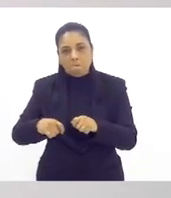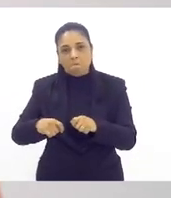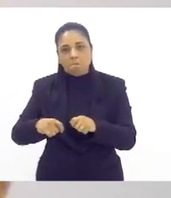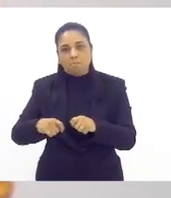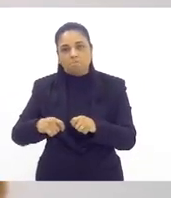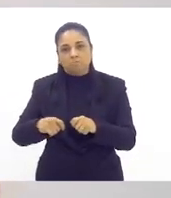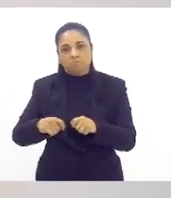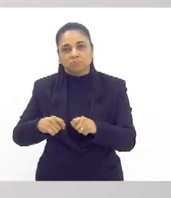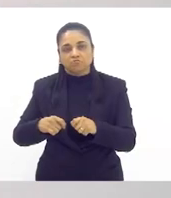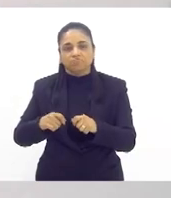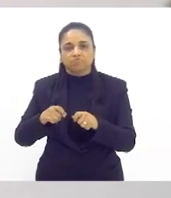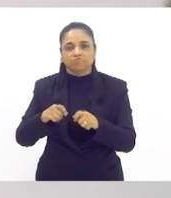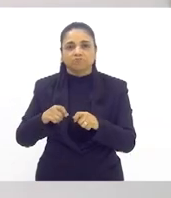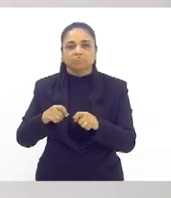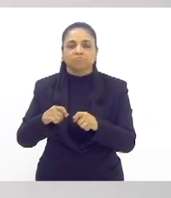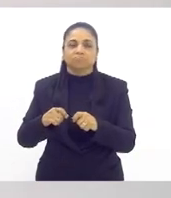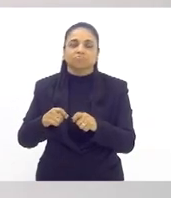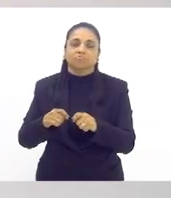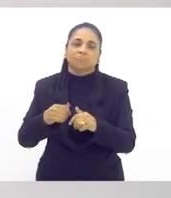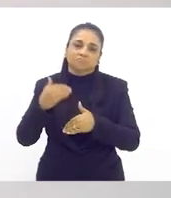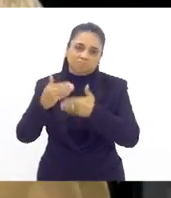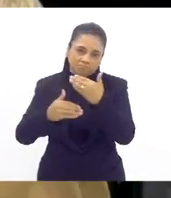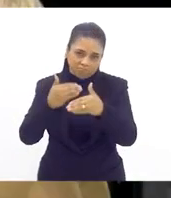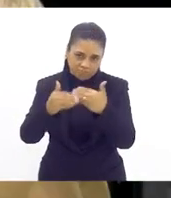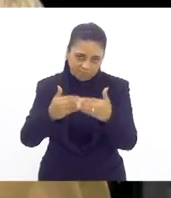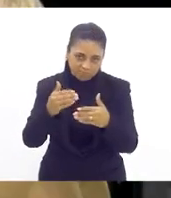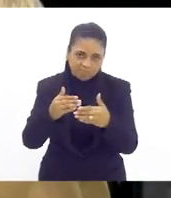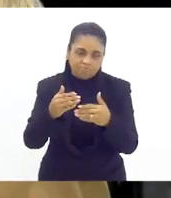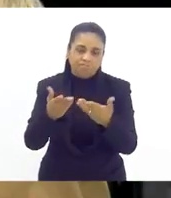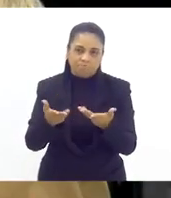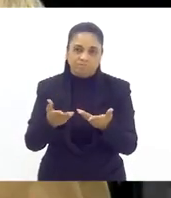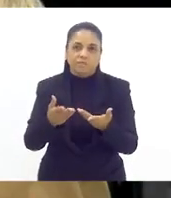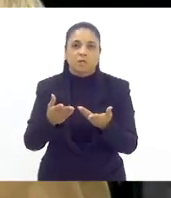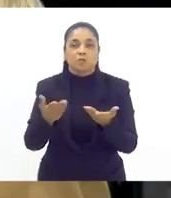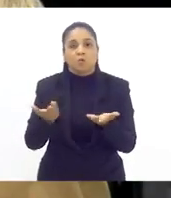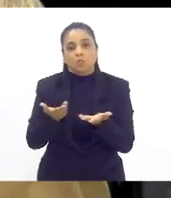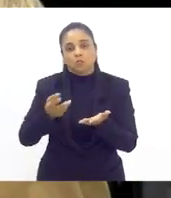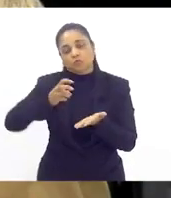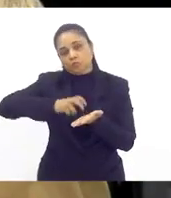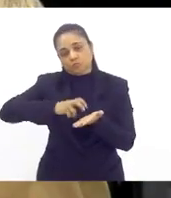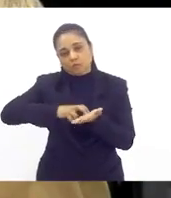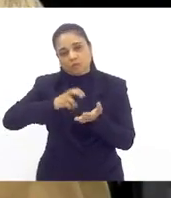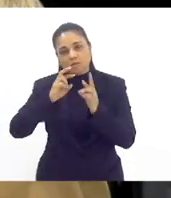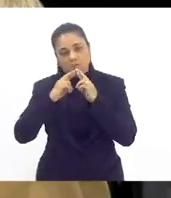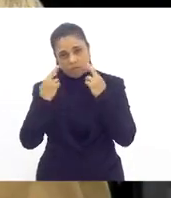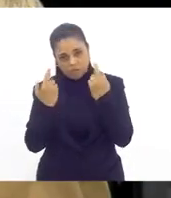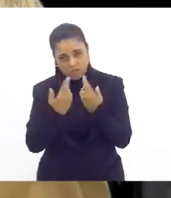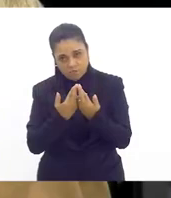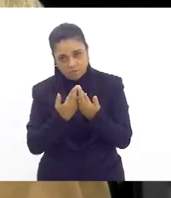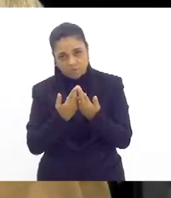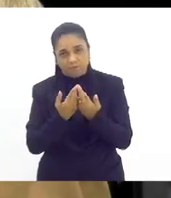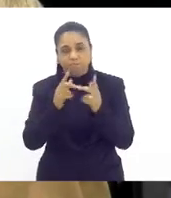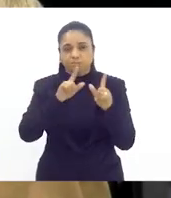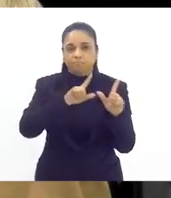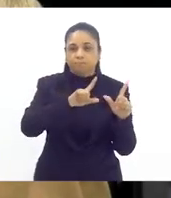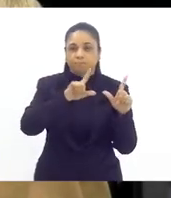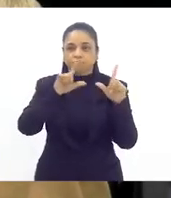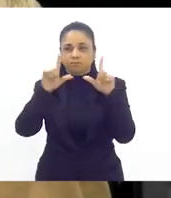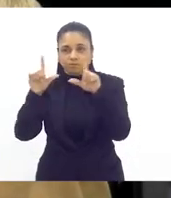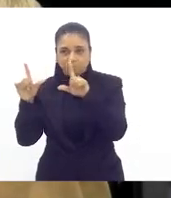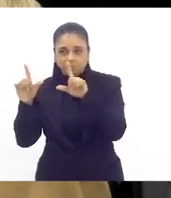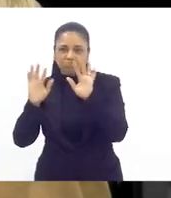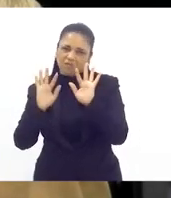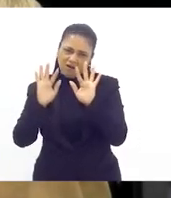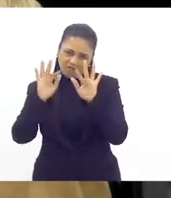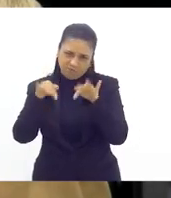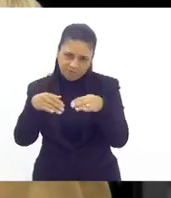terem o seu sistemas instituídos Então hoje de manhã nós fizemos essa reunião né pode passar e agora eu